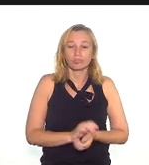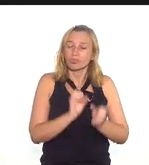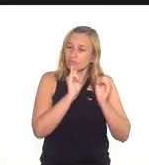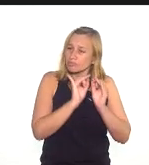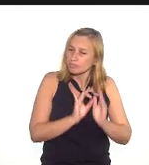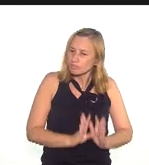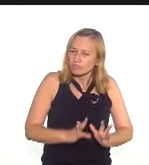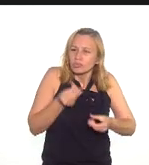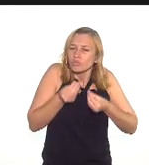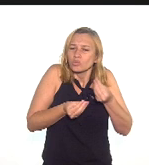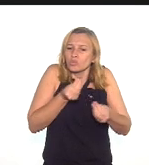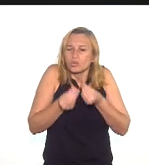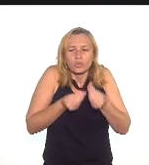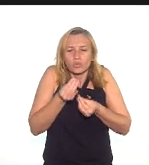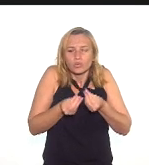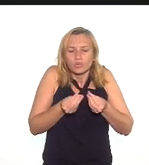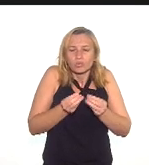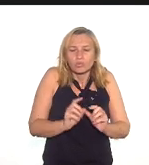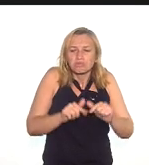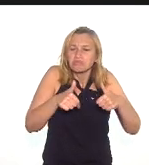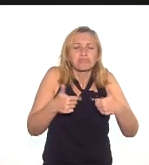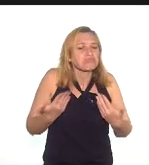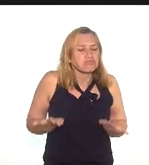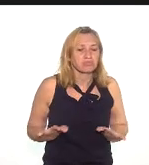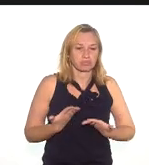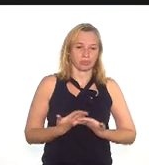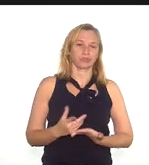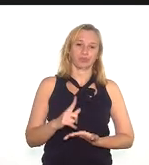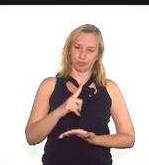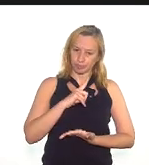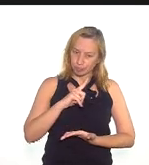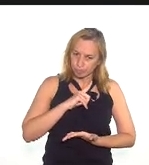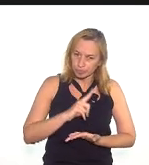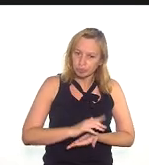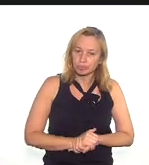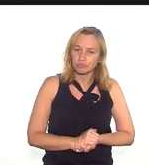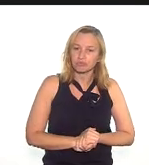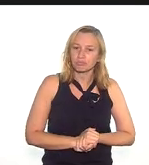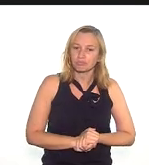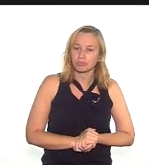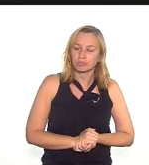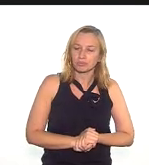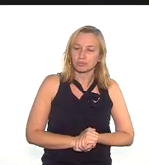explicação de como que isso funciona, né? Nós temos